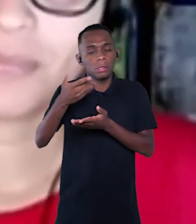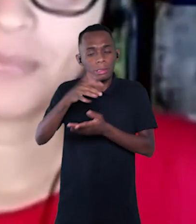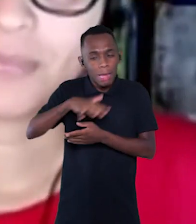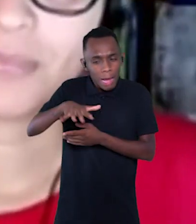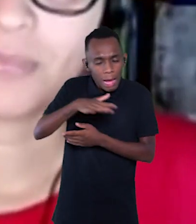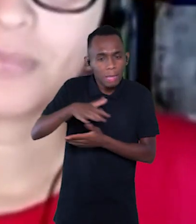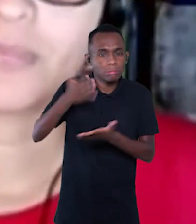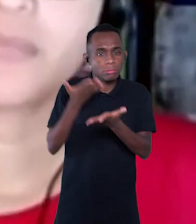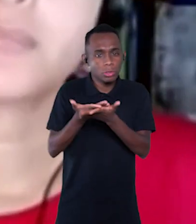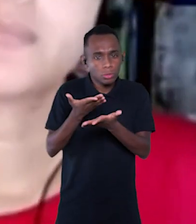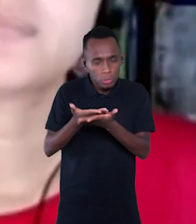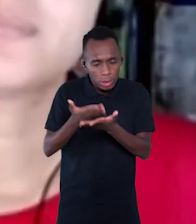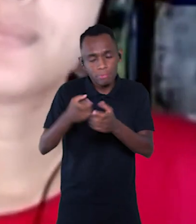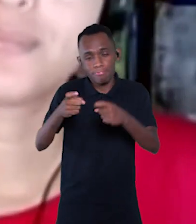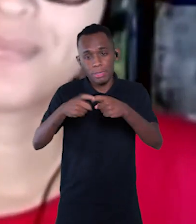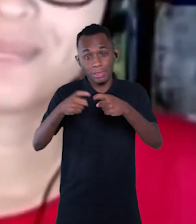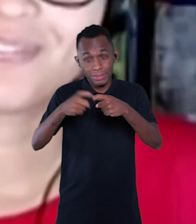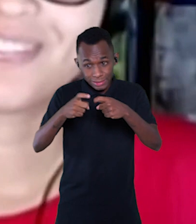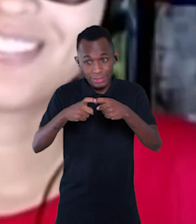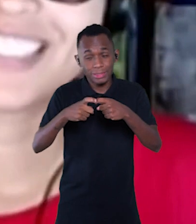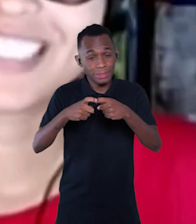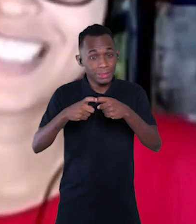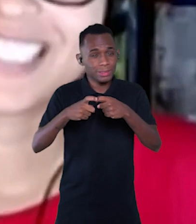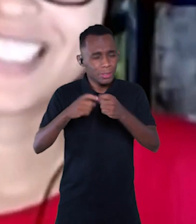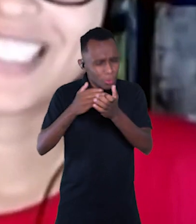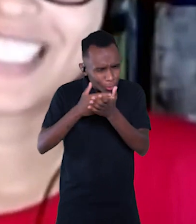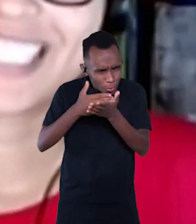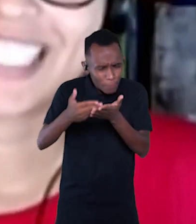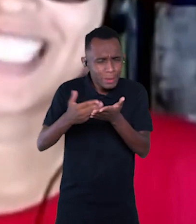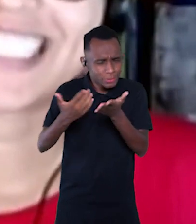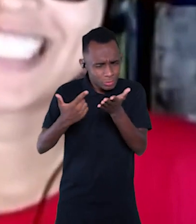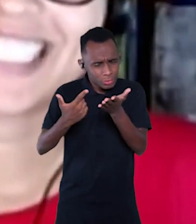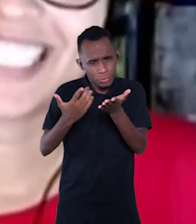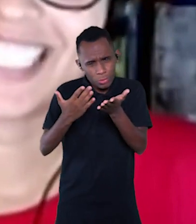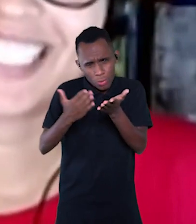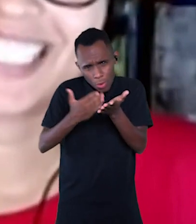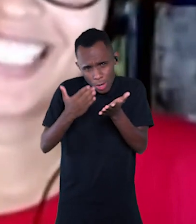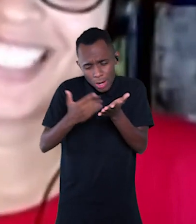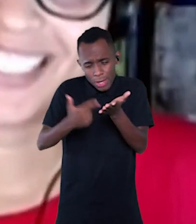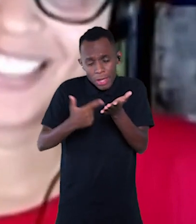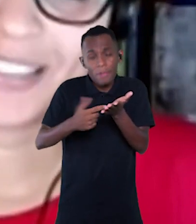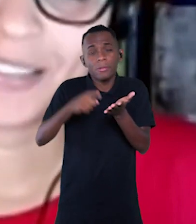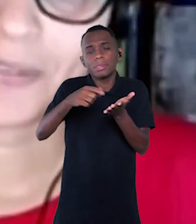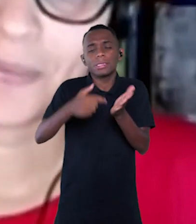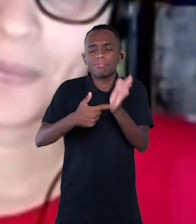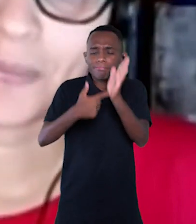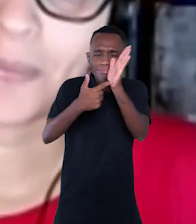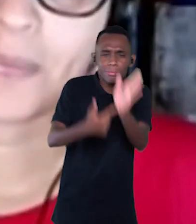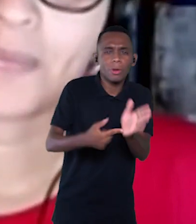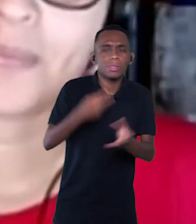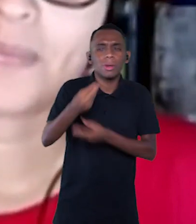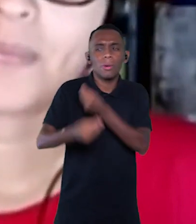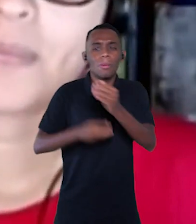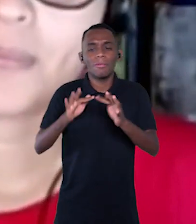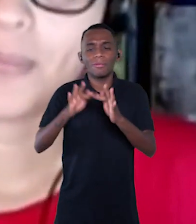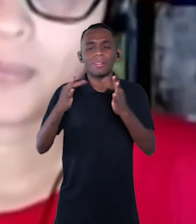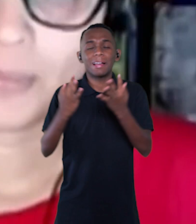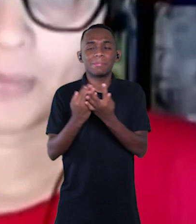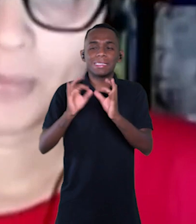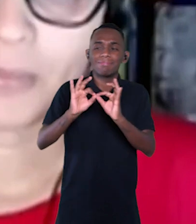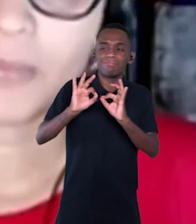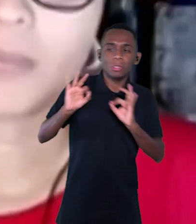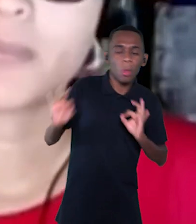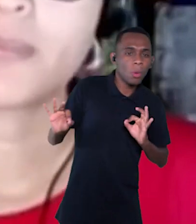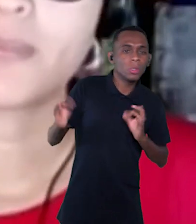como estudante de medicina. Já no início do livro ali, você já conta a peleja que foi ficar longe da família, né, e